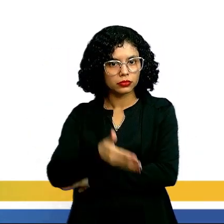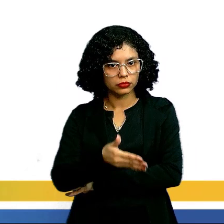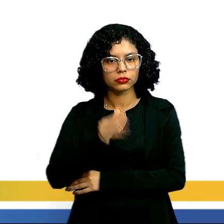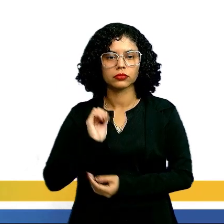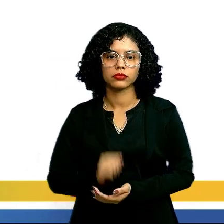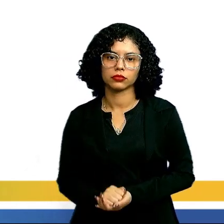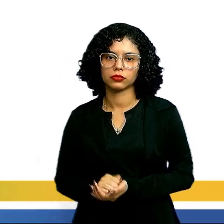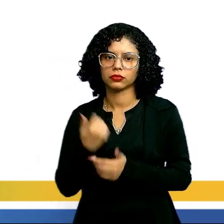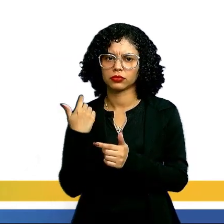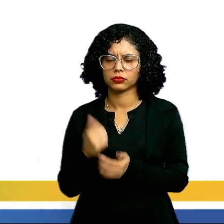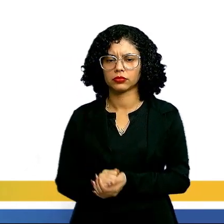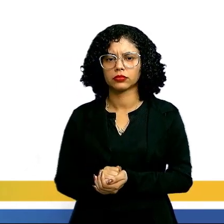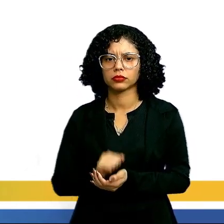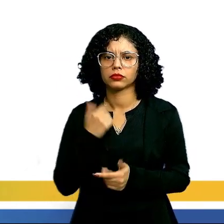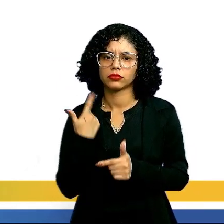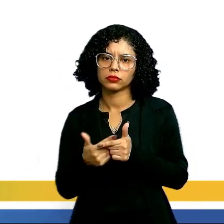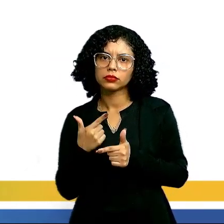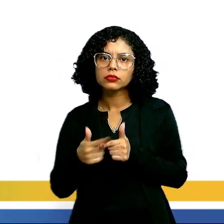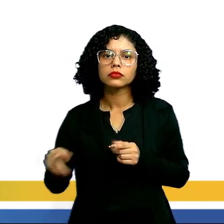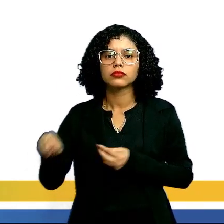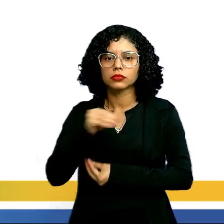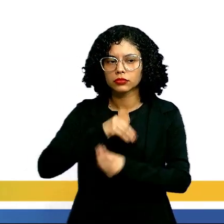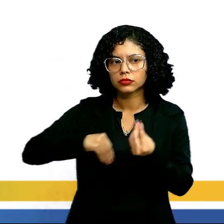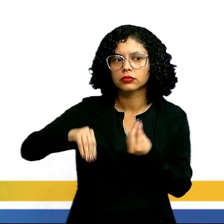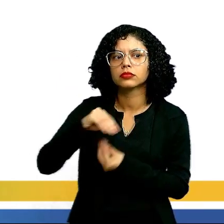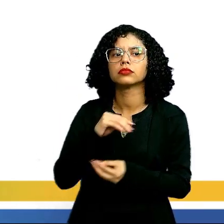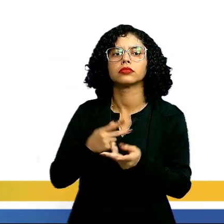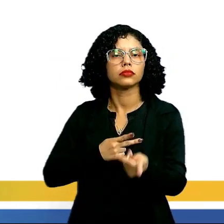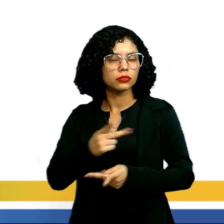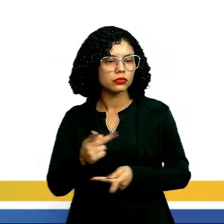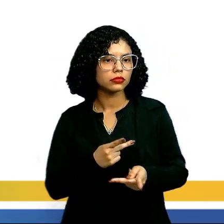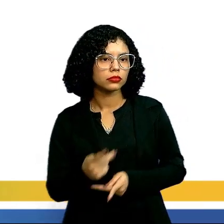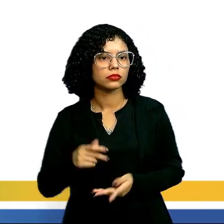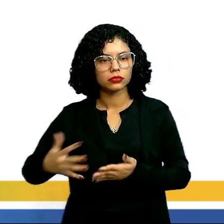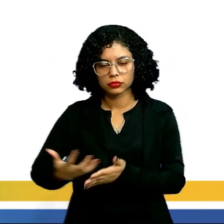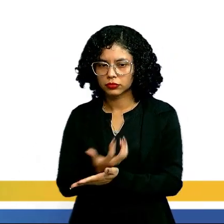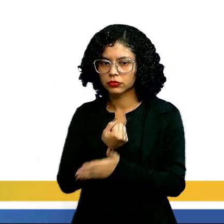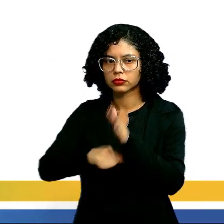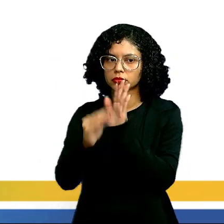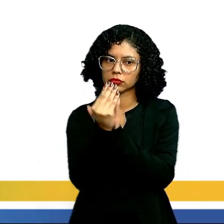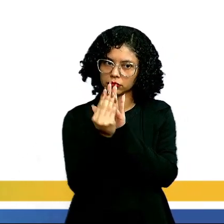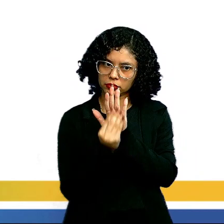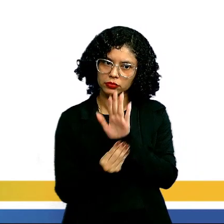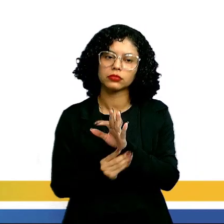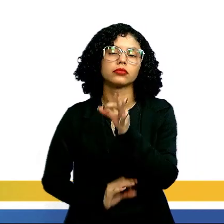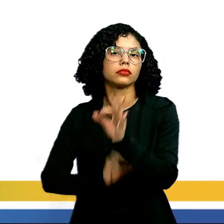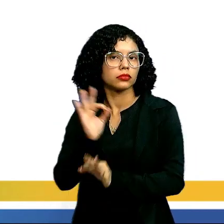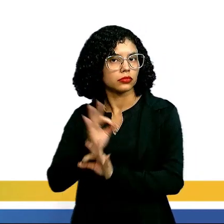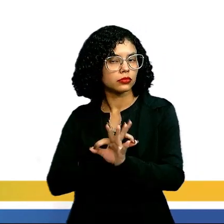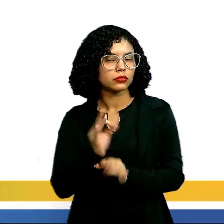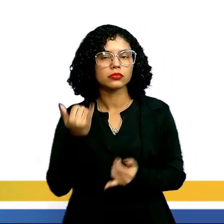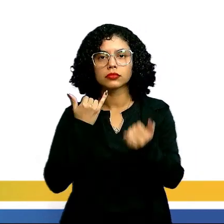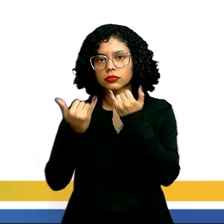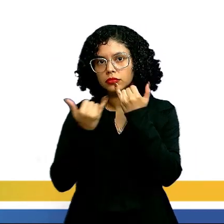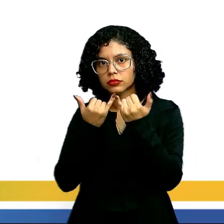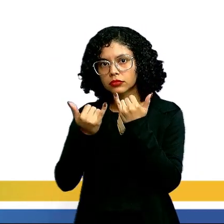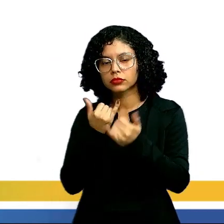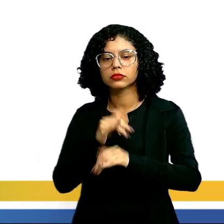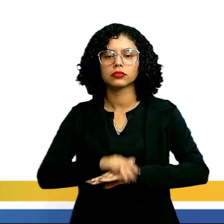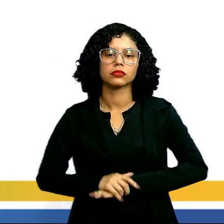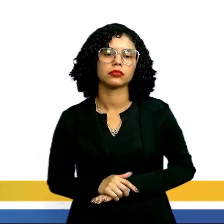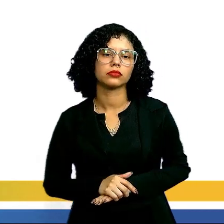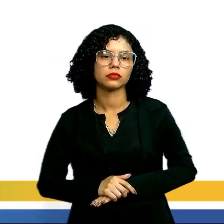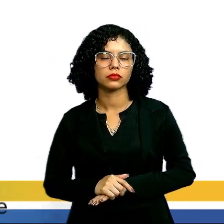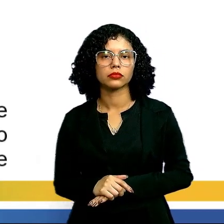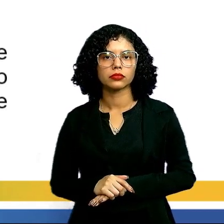relacionam diretamente com situações que envolvem planejamento, coleta de dados e a organização